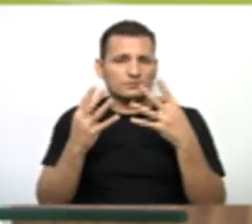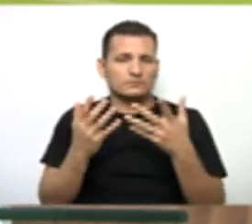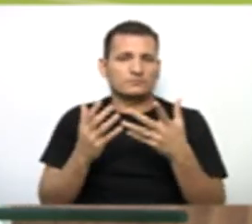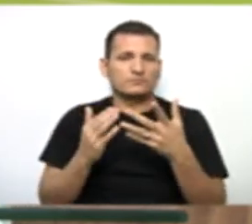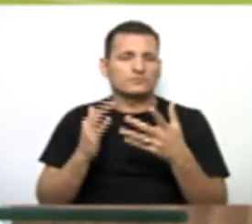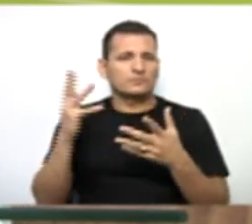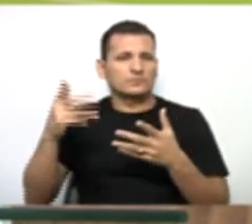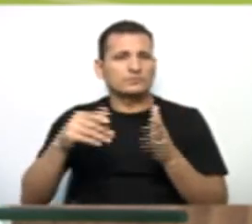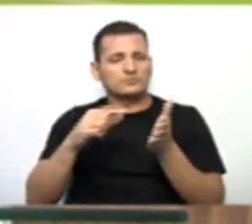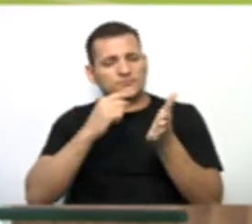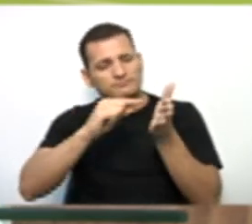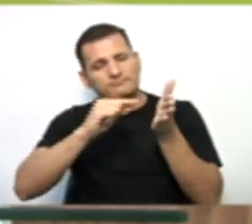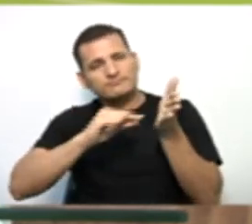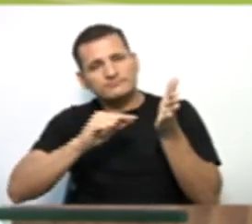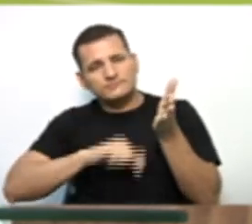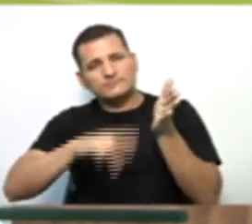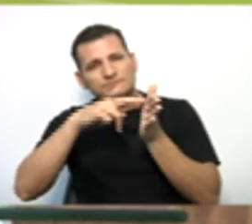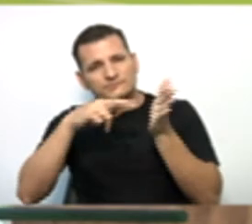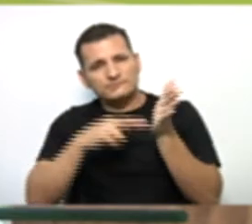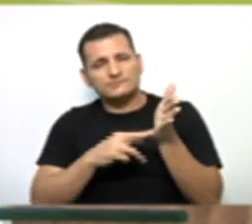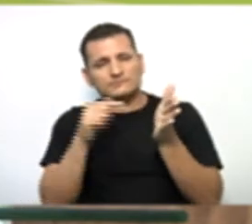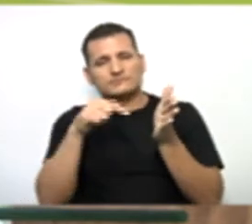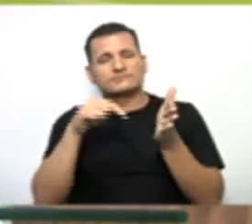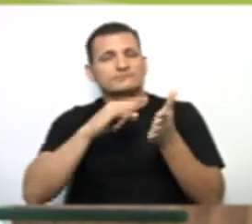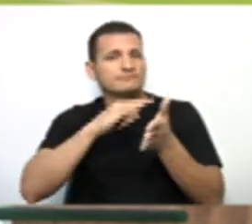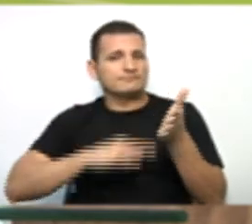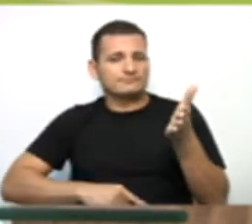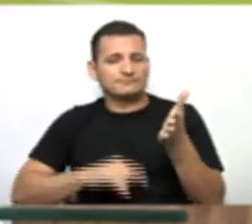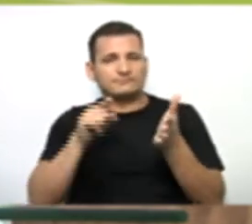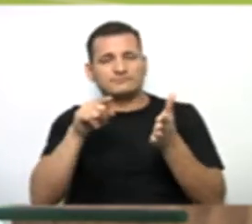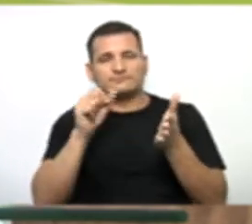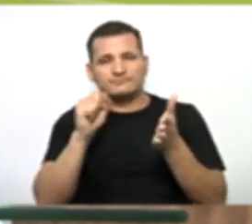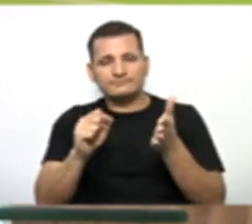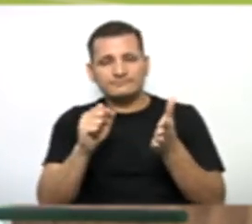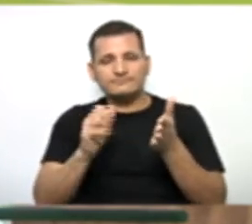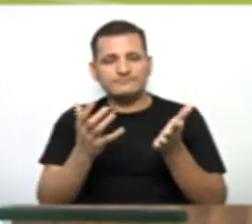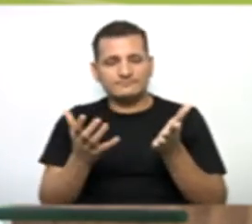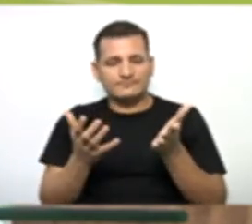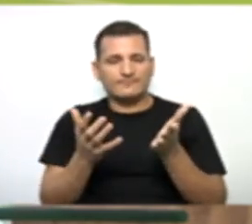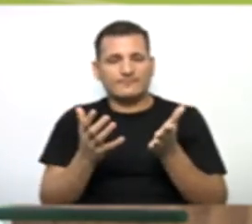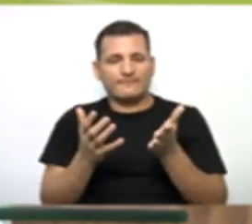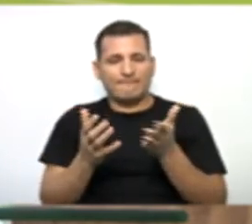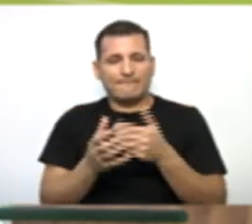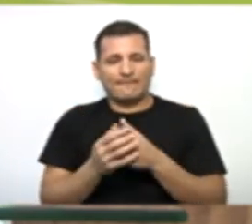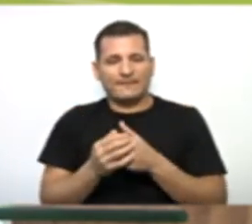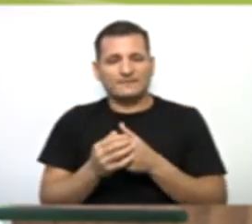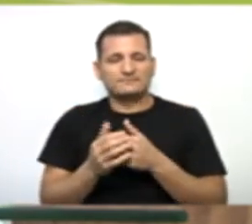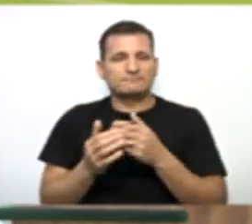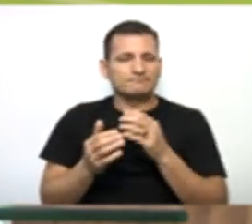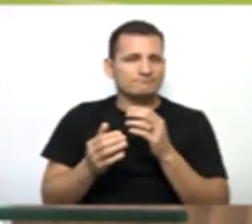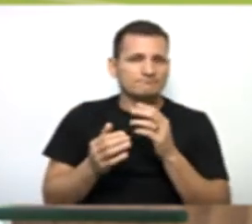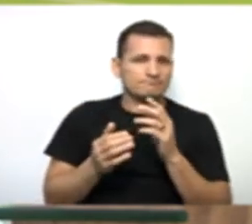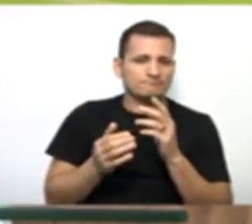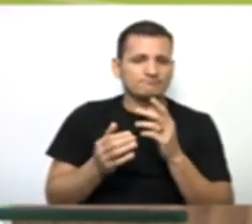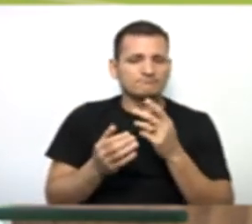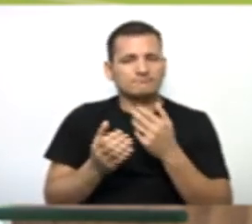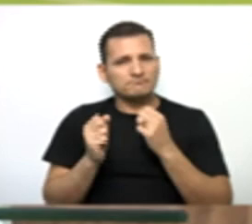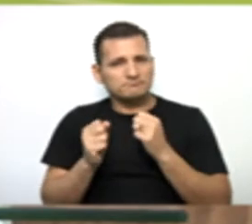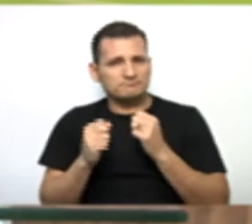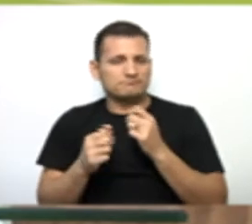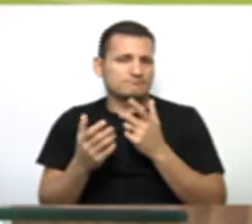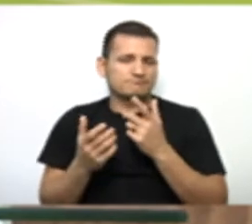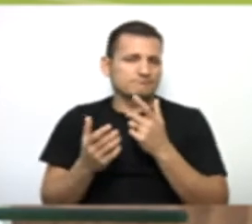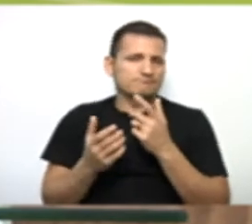as cláusulas, a tudo que consta naquele documento, você pode estar, infelizmente, entrando numa situação que pode